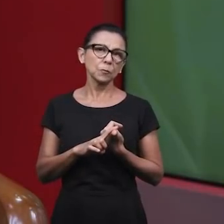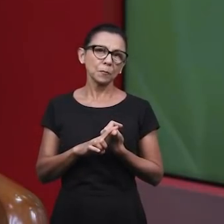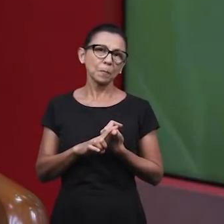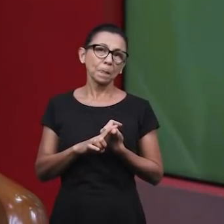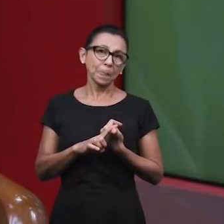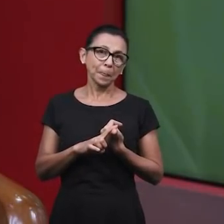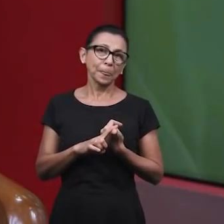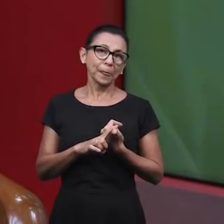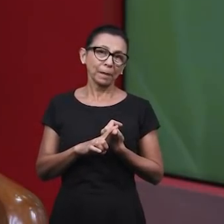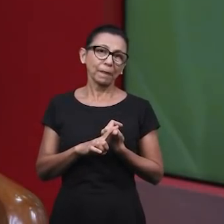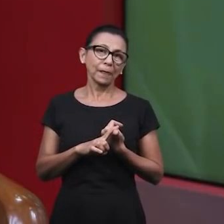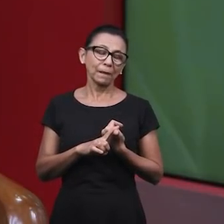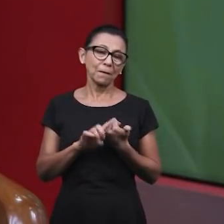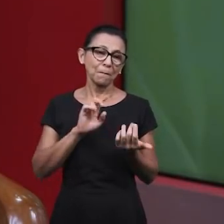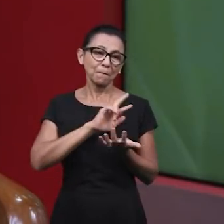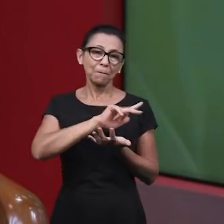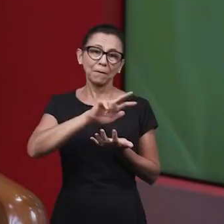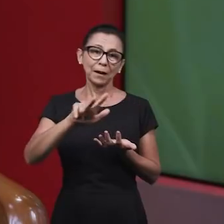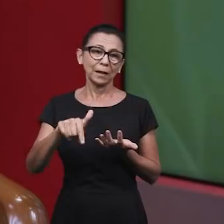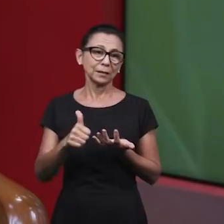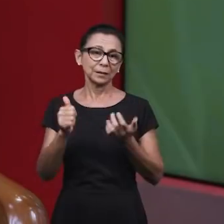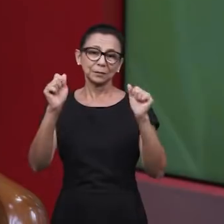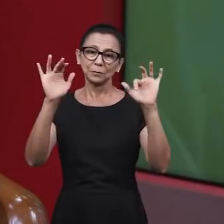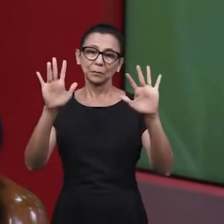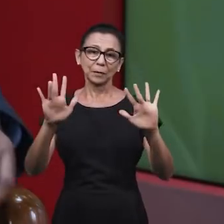alguns, porque são diversos benefícios